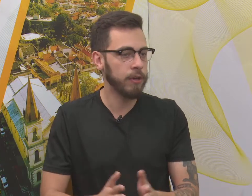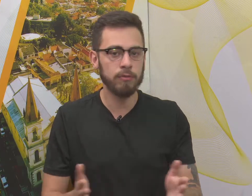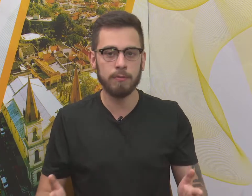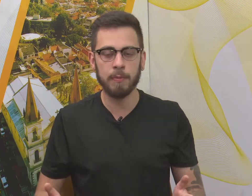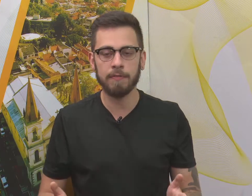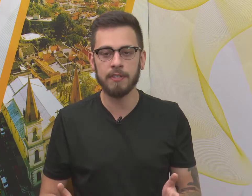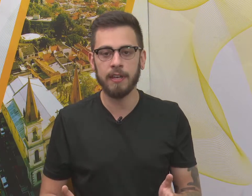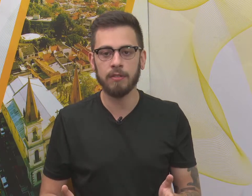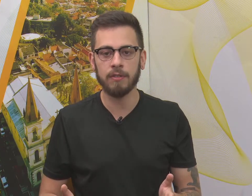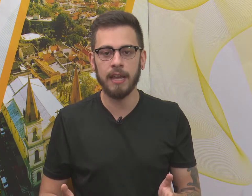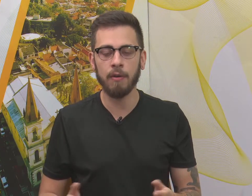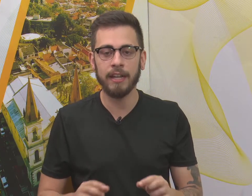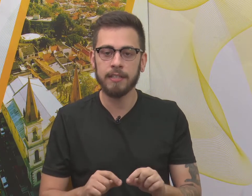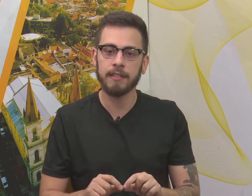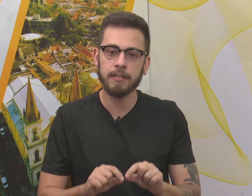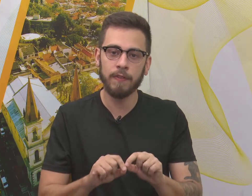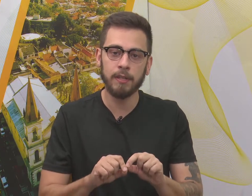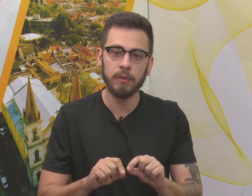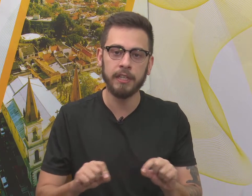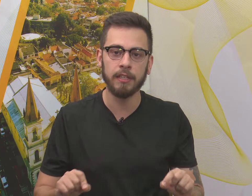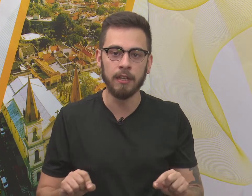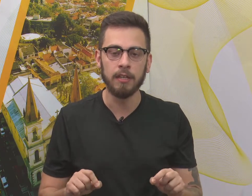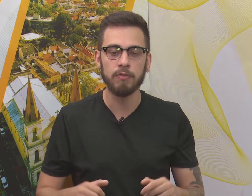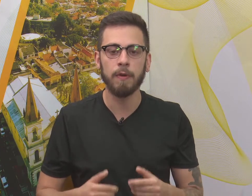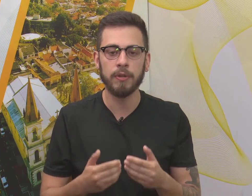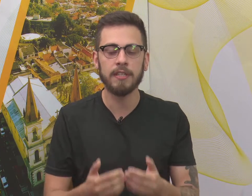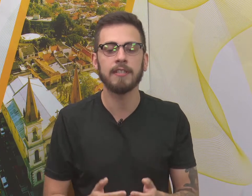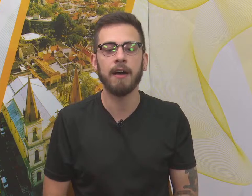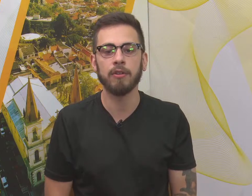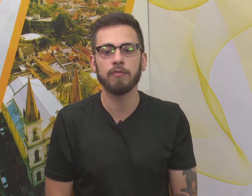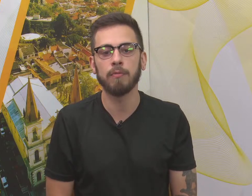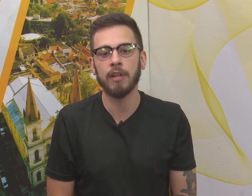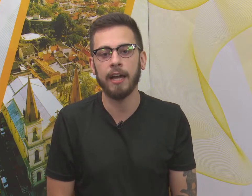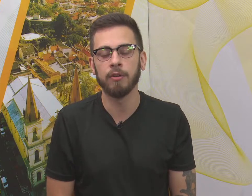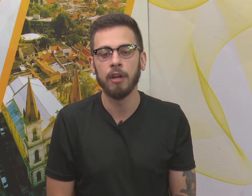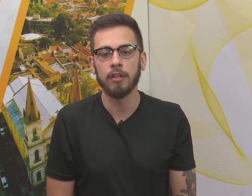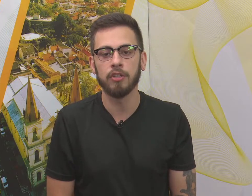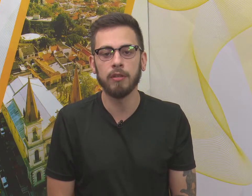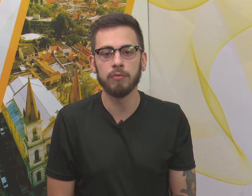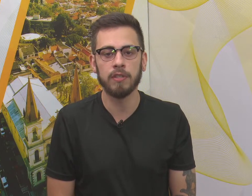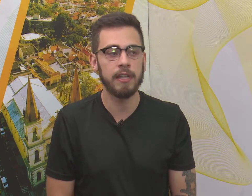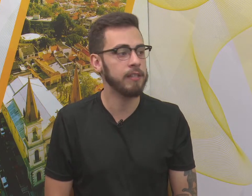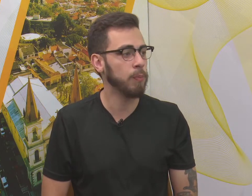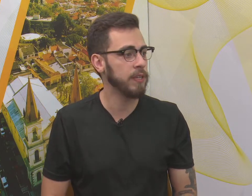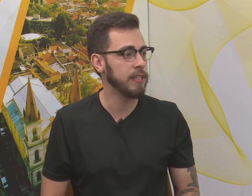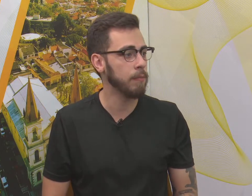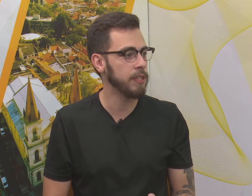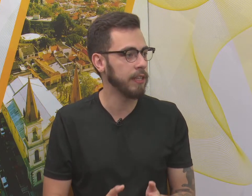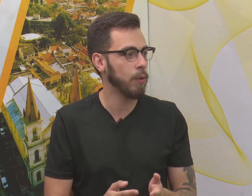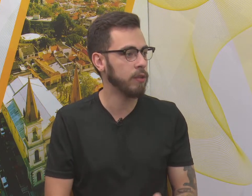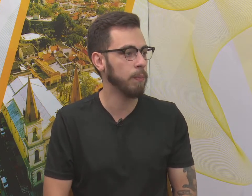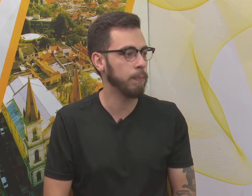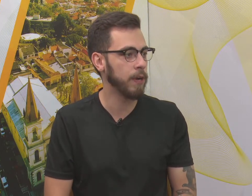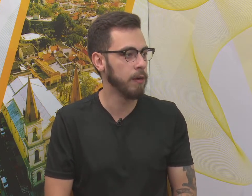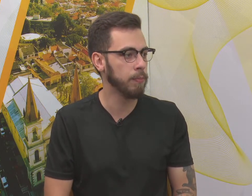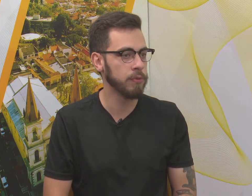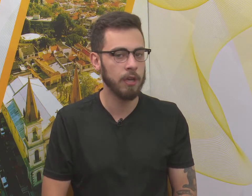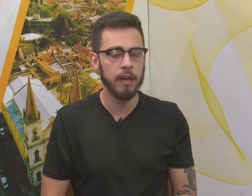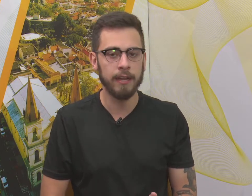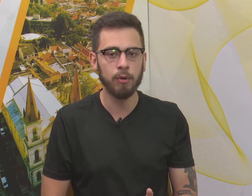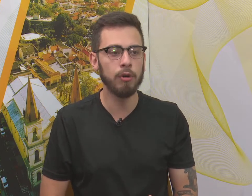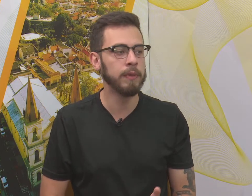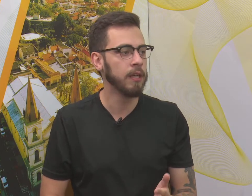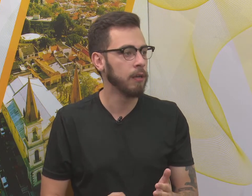entra em qualquer um dos meus perfis na rede social, lá na descrição vai ter um link que você vai poder acessar o nosso formulário de denúncias. Ele é super simples, ele tem 4